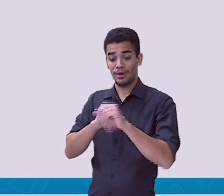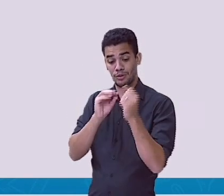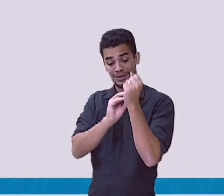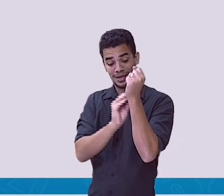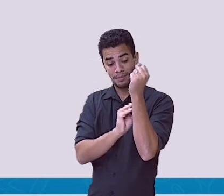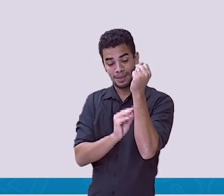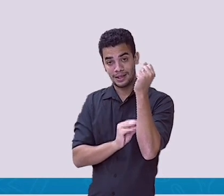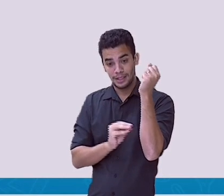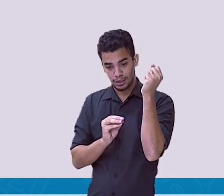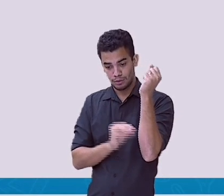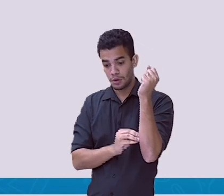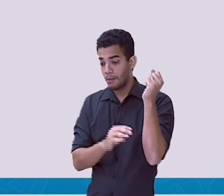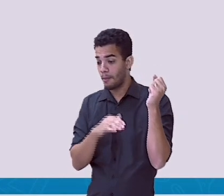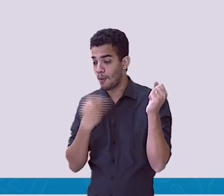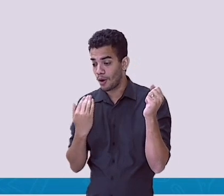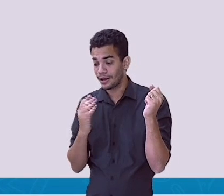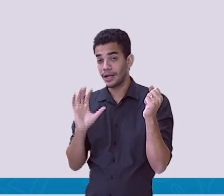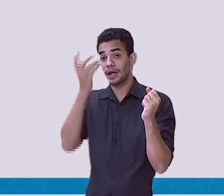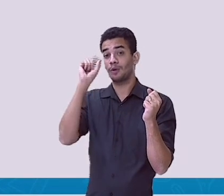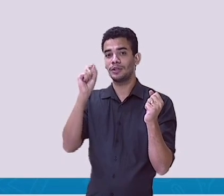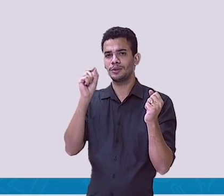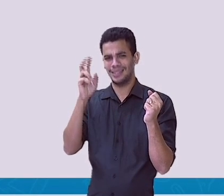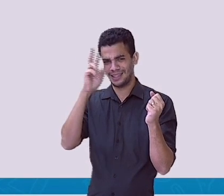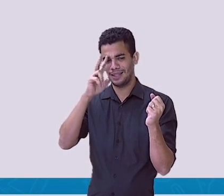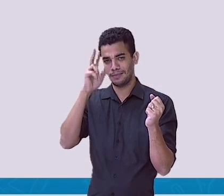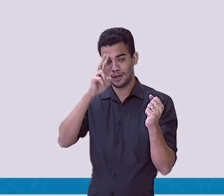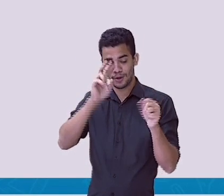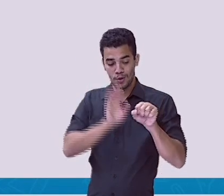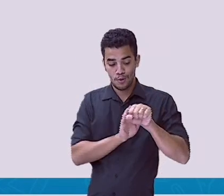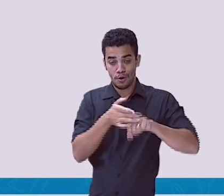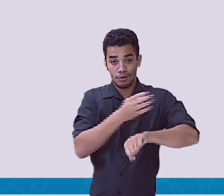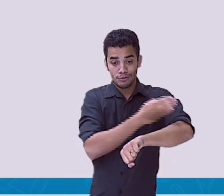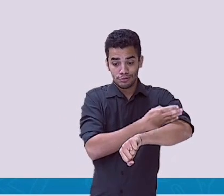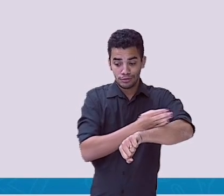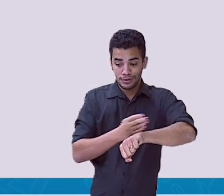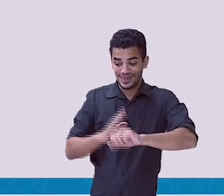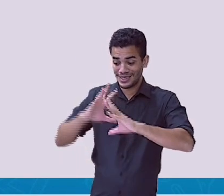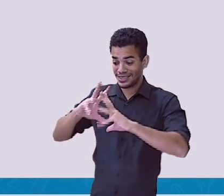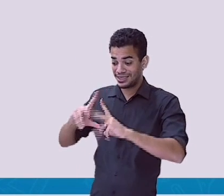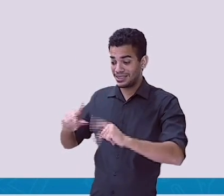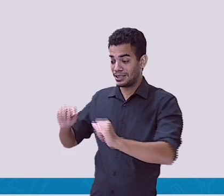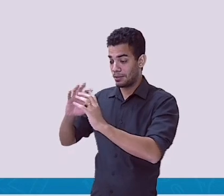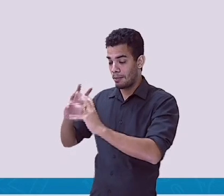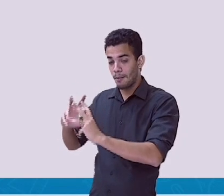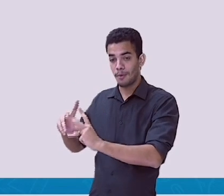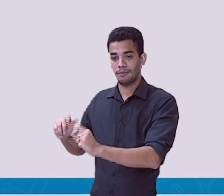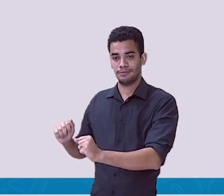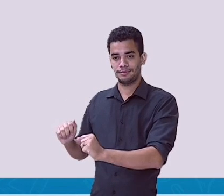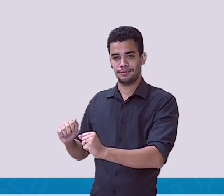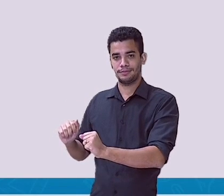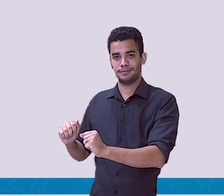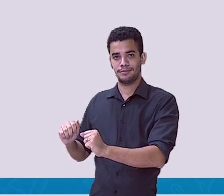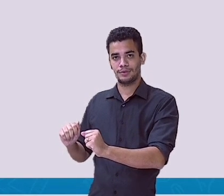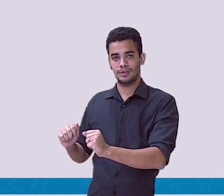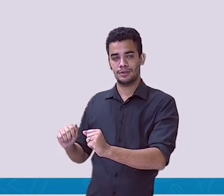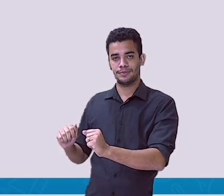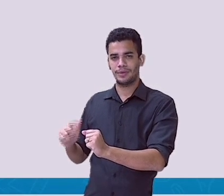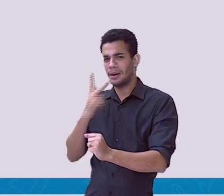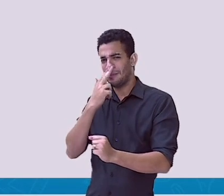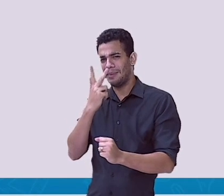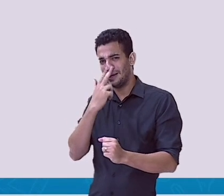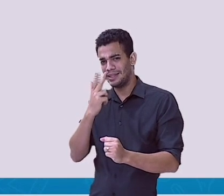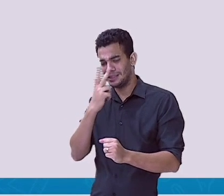ficando lá, né, se trocando, ficando velhas, eles fagocitam essas células velhas e mortas para